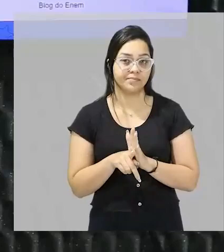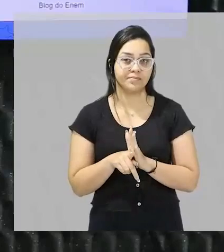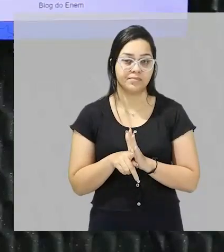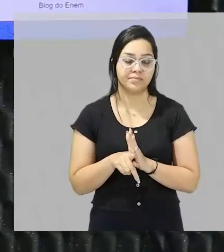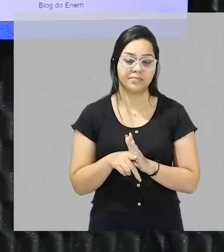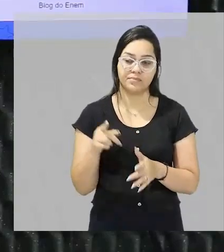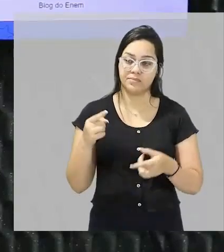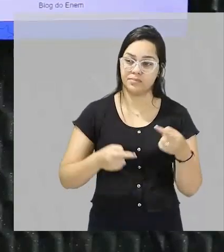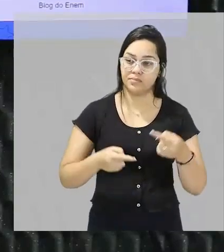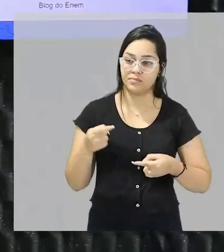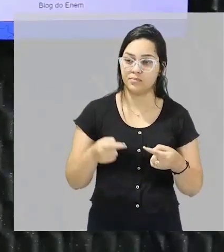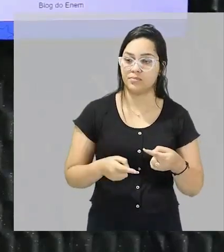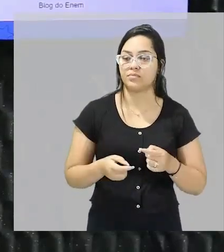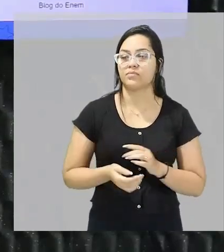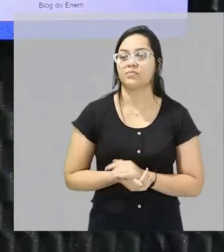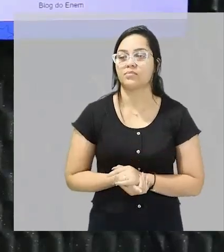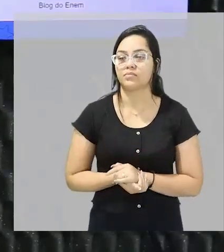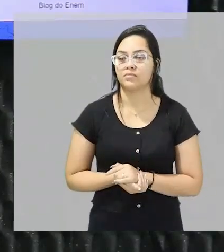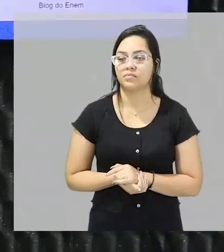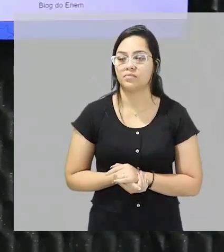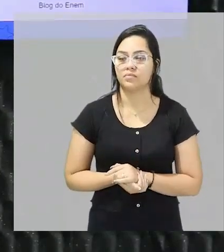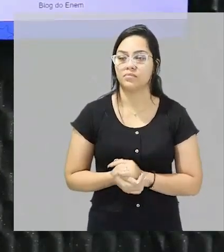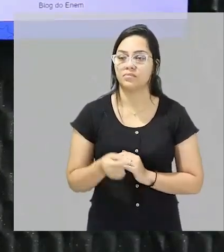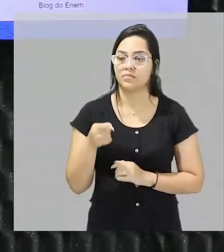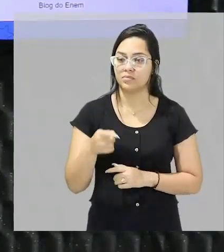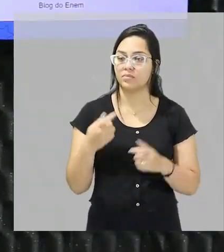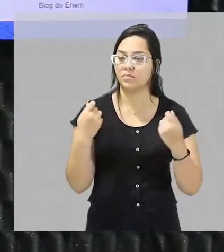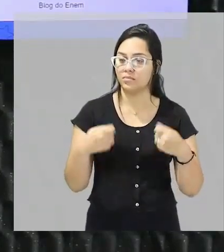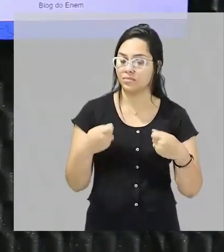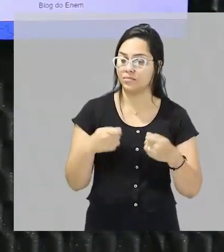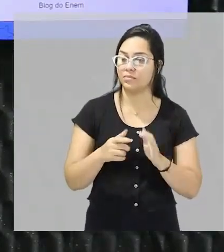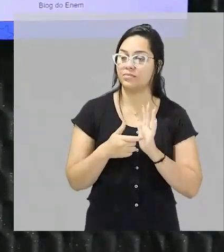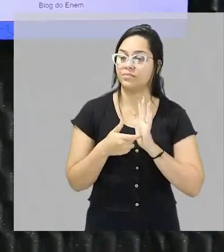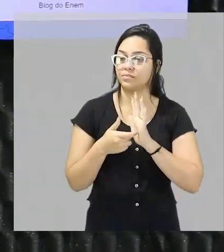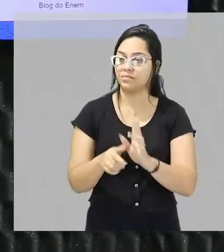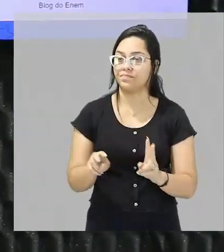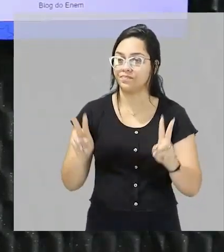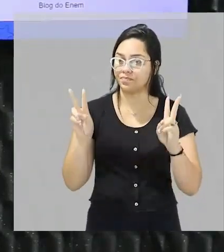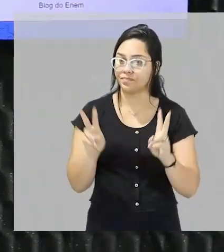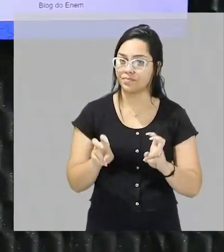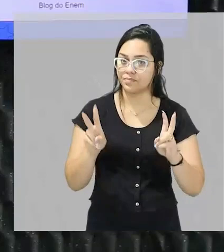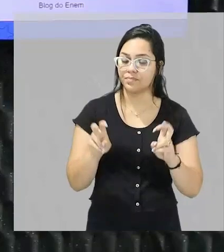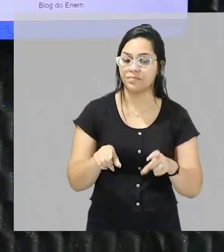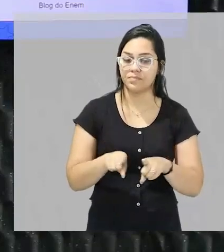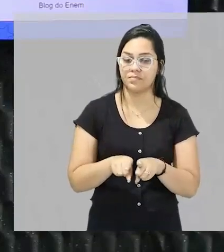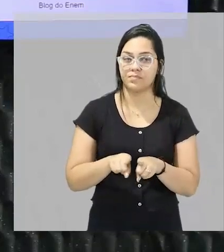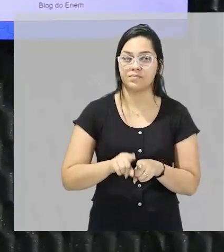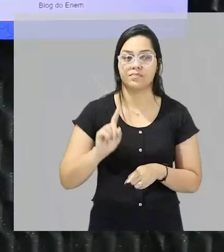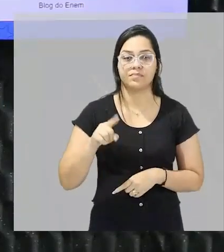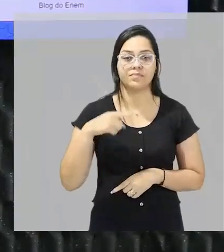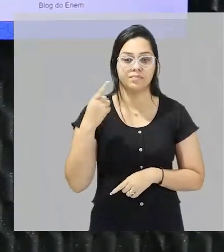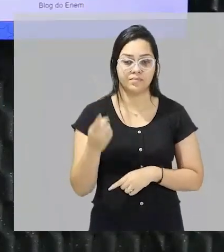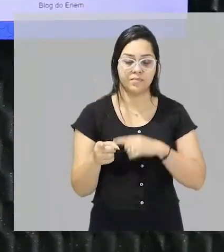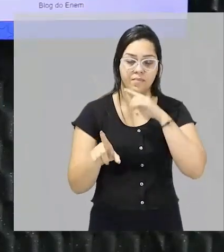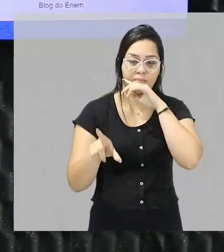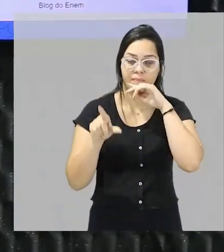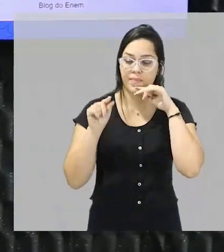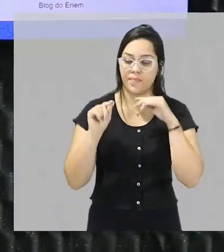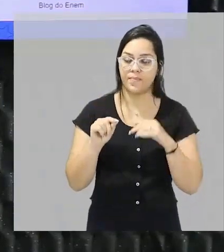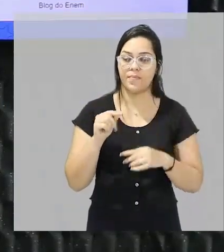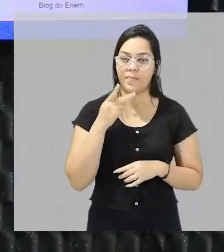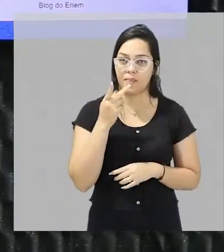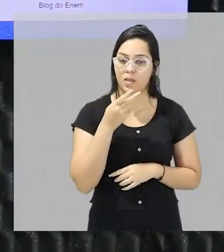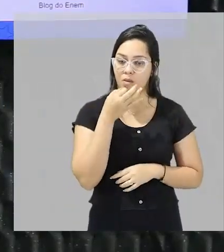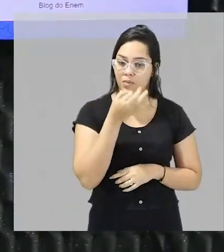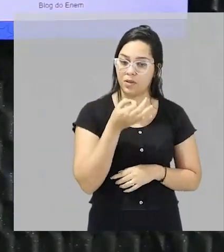está em debate. Não é suficiente. Você precisa apresentar o tema e logo em seguida defender o seu ponto de